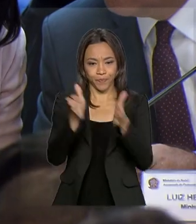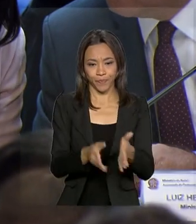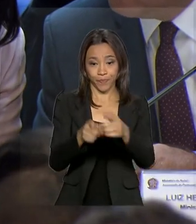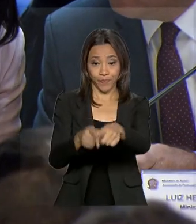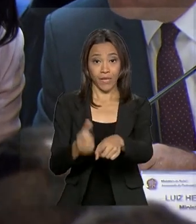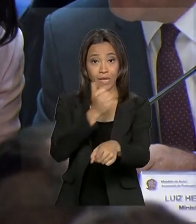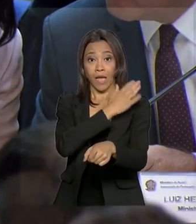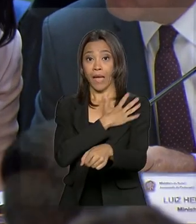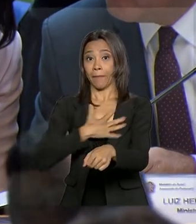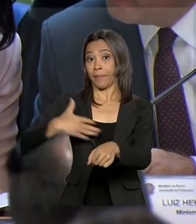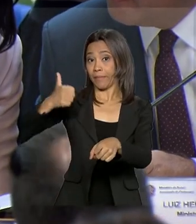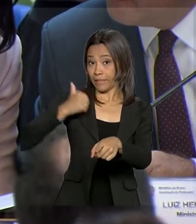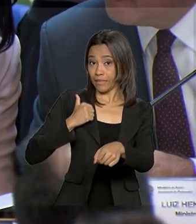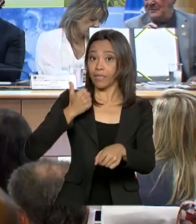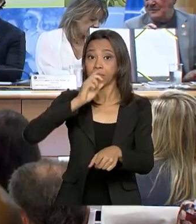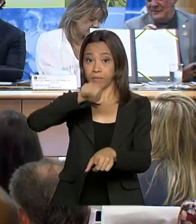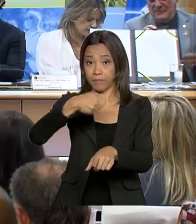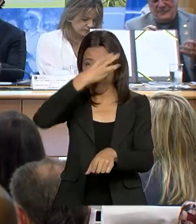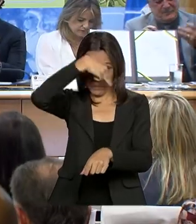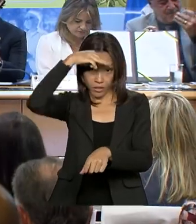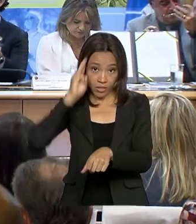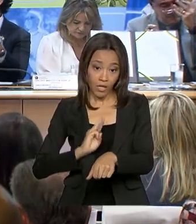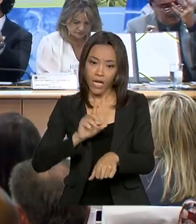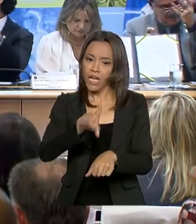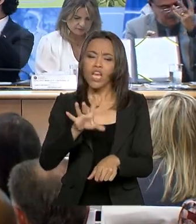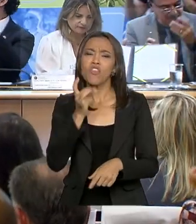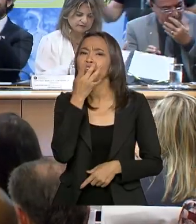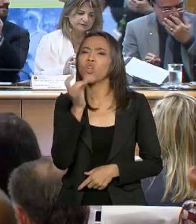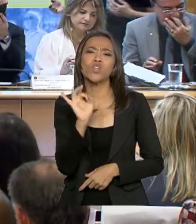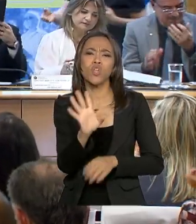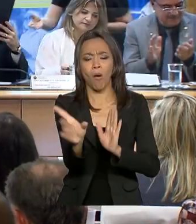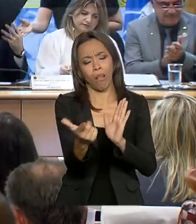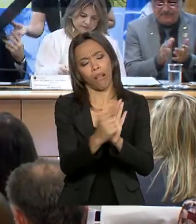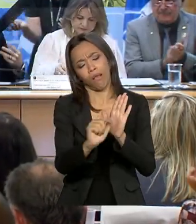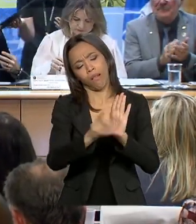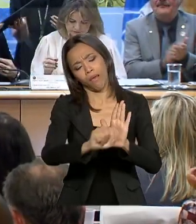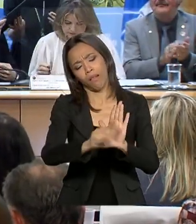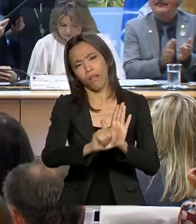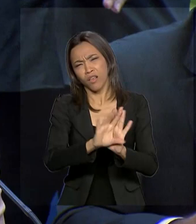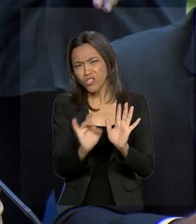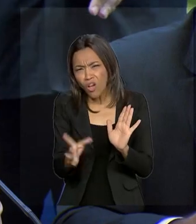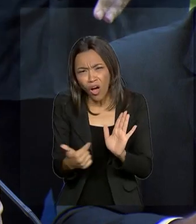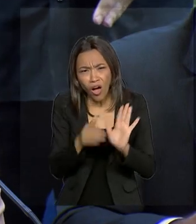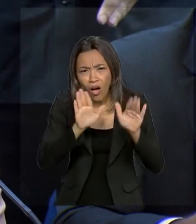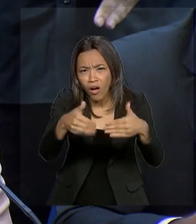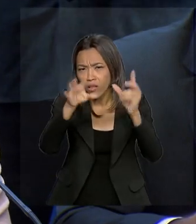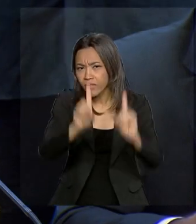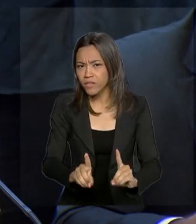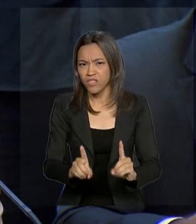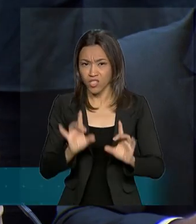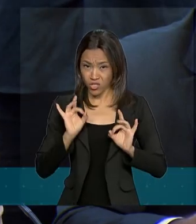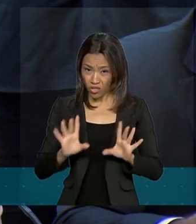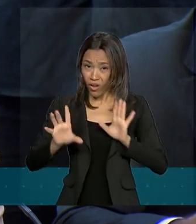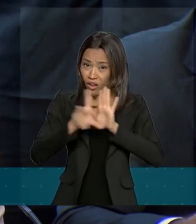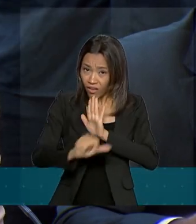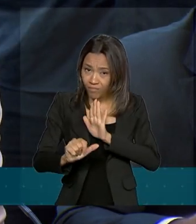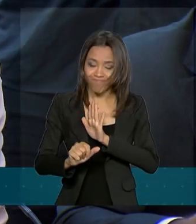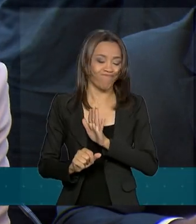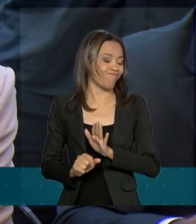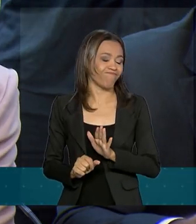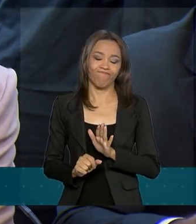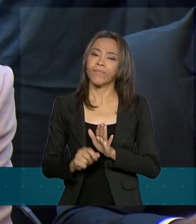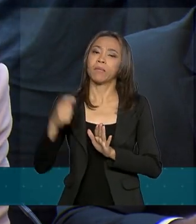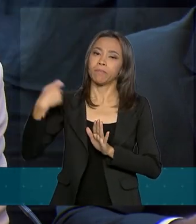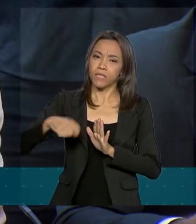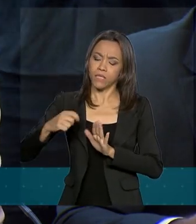Michele Bolsonaro, lembrou que não basta apenas ter leis para essa população. Leis não bastam. Precisamos de